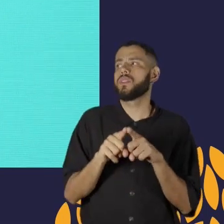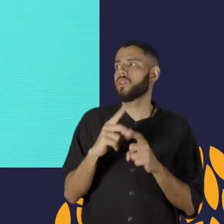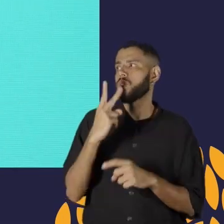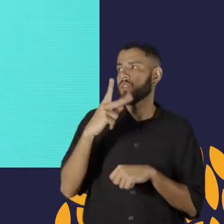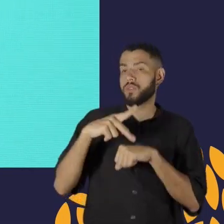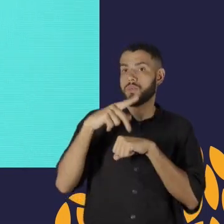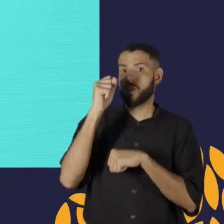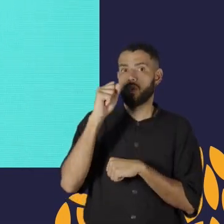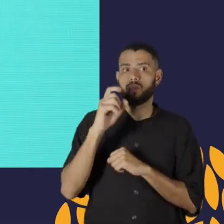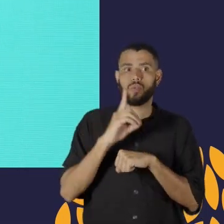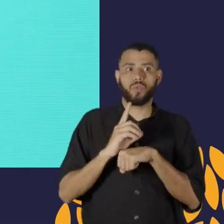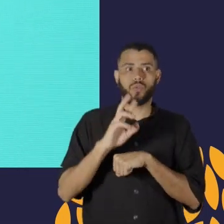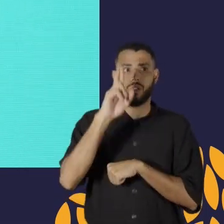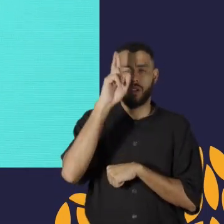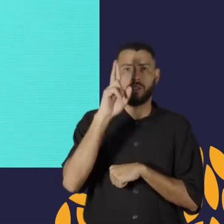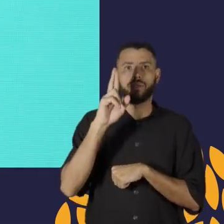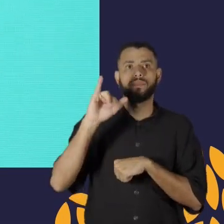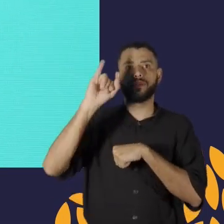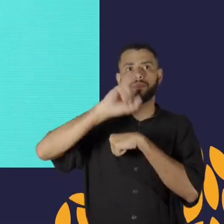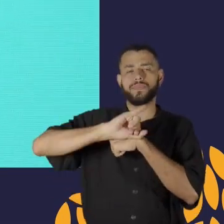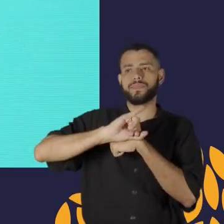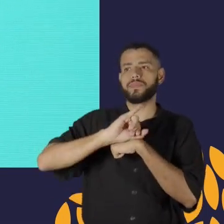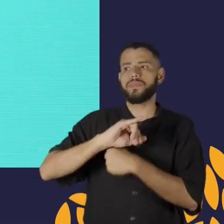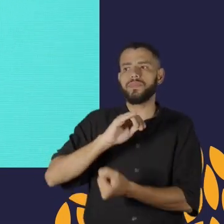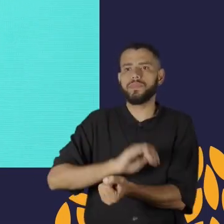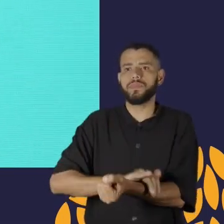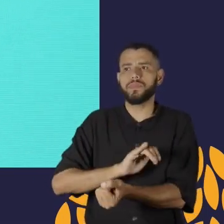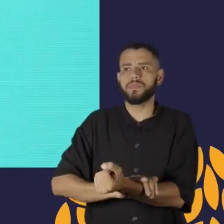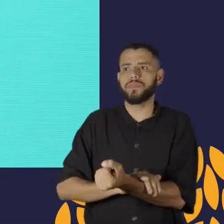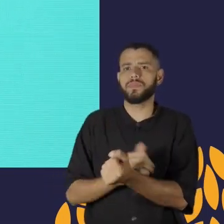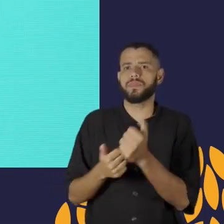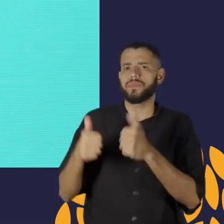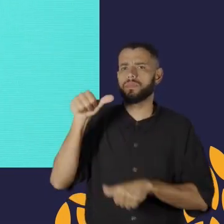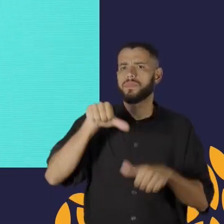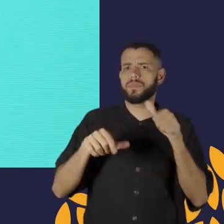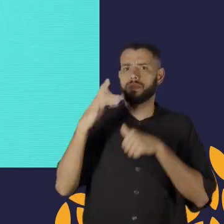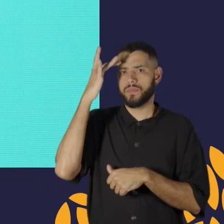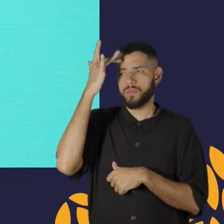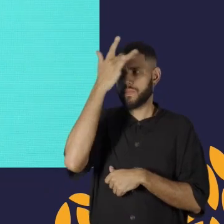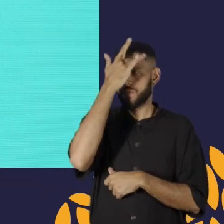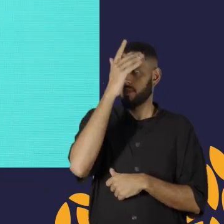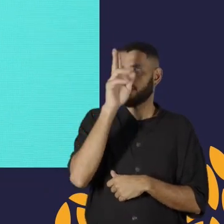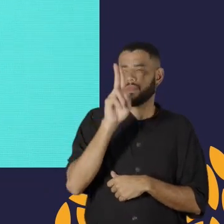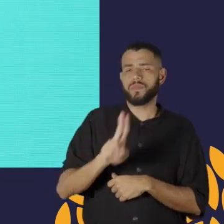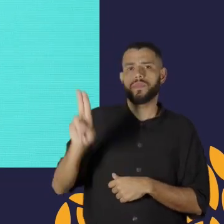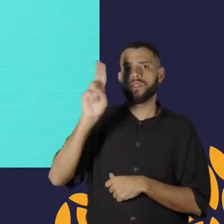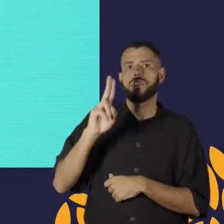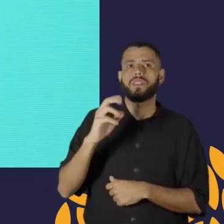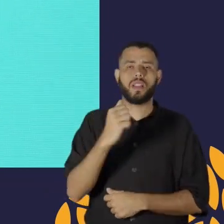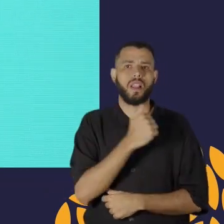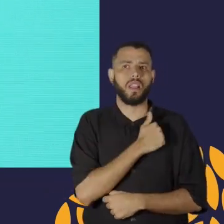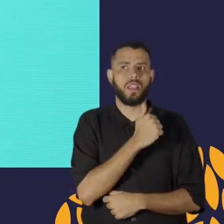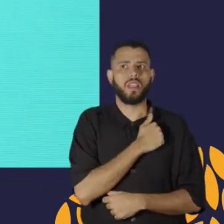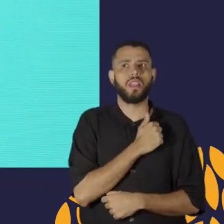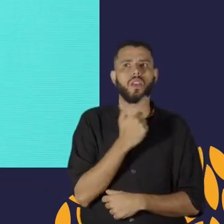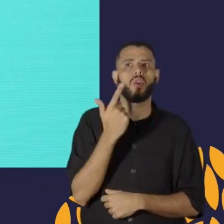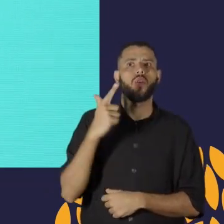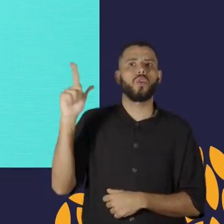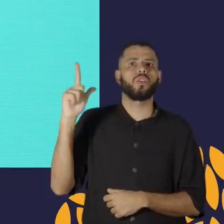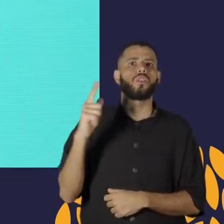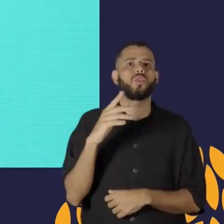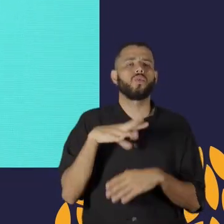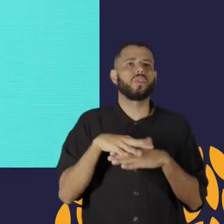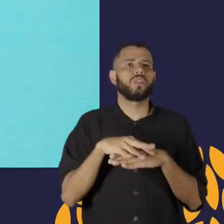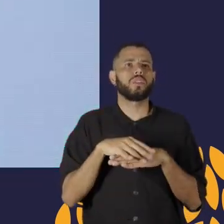pós-doutorados, um pelo Centro de Dependência Química e Saúde Mental da Universidade de Toronto, no Canadá, e outro pela Divisão de